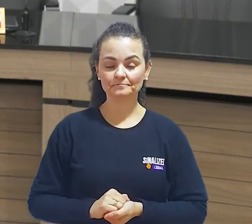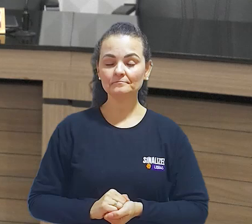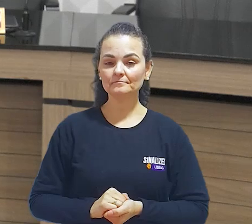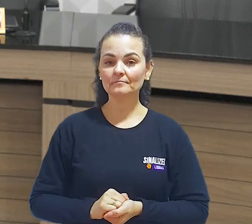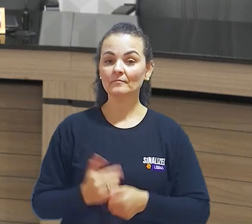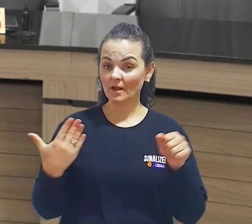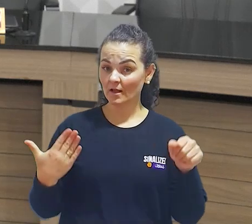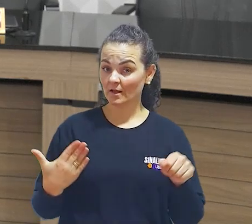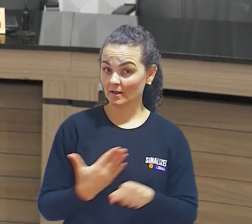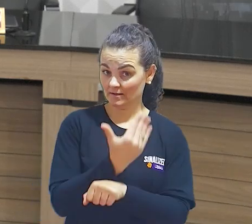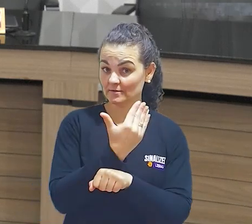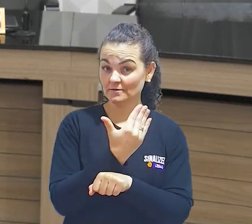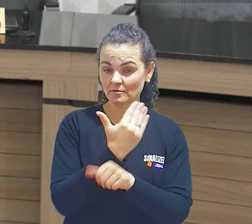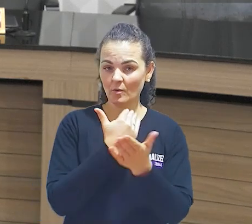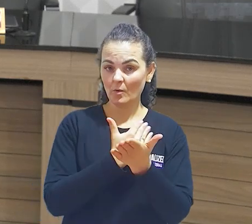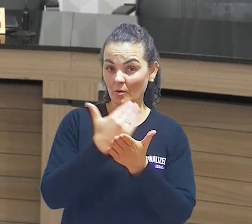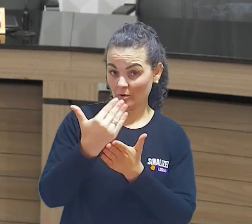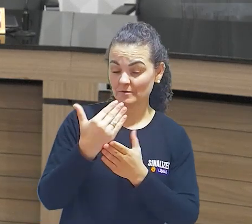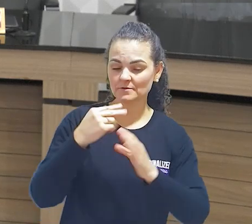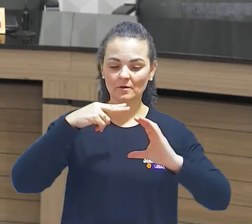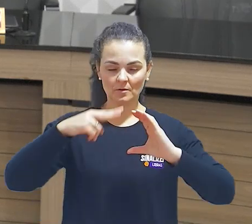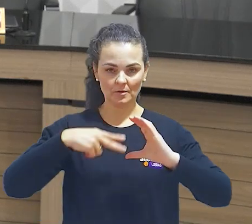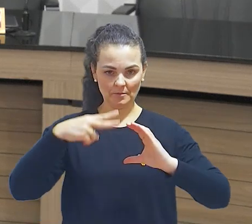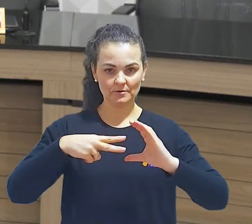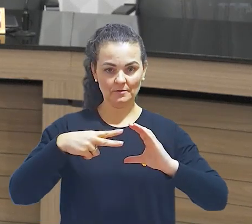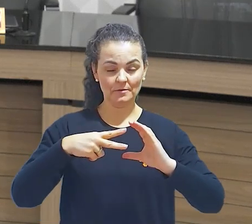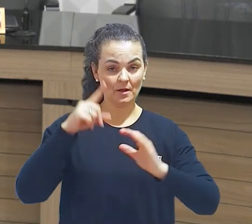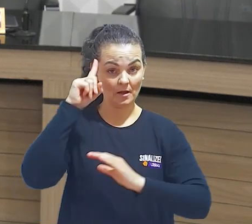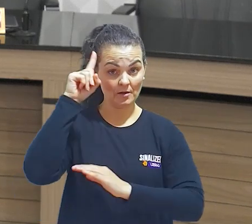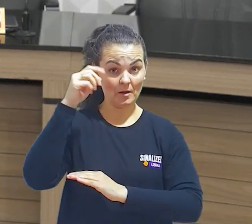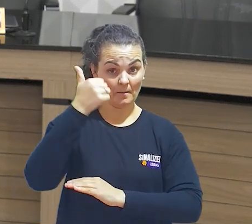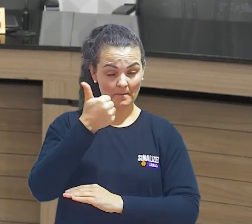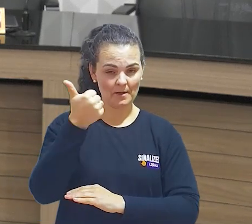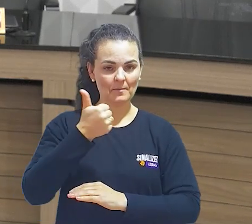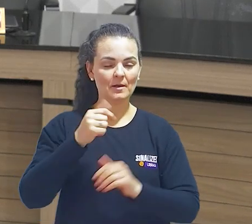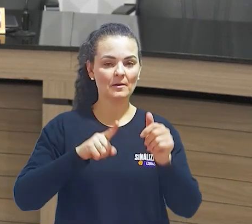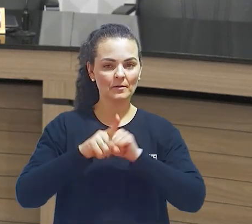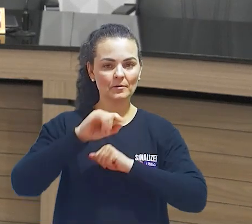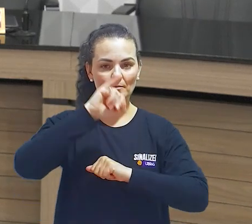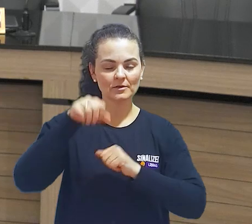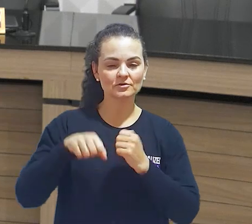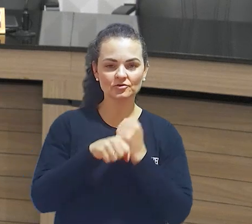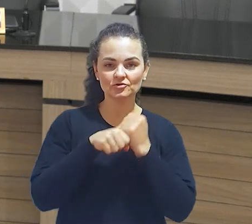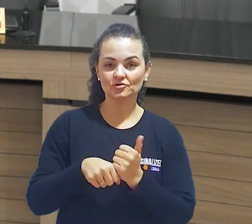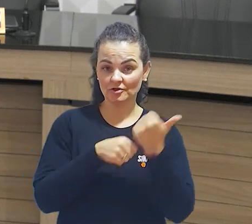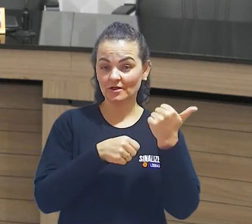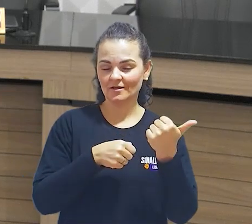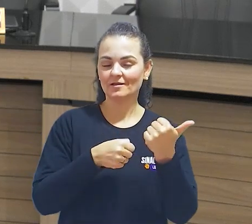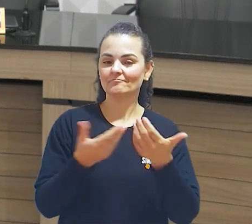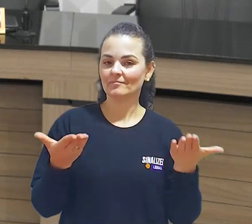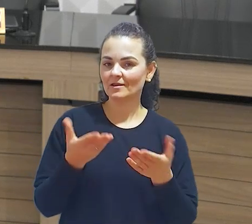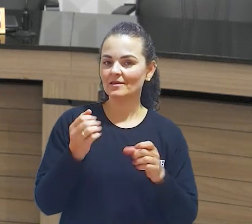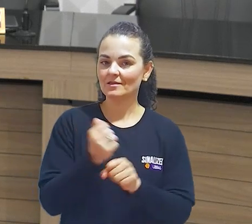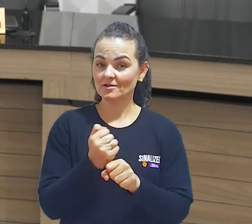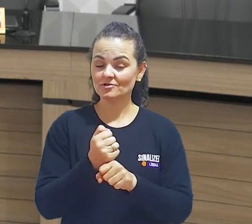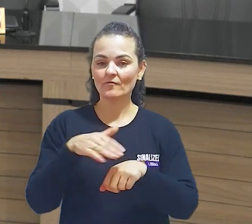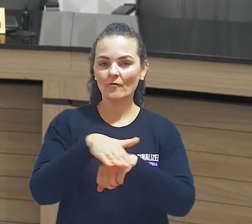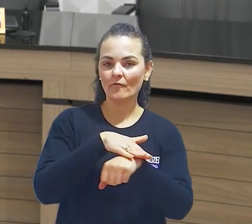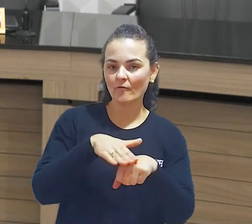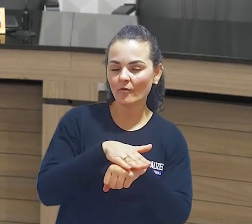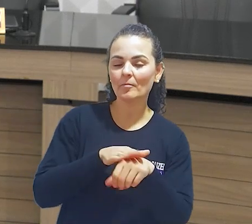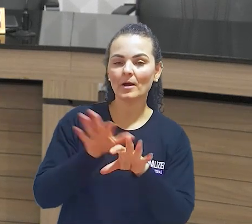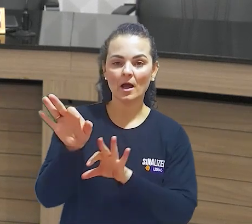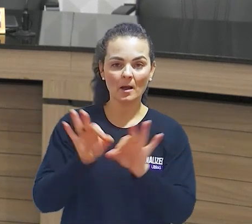assumiu o comando da Câmara de Vereadores no dia 1º de janeiro deste ano. E hoje vamos conversar sobre o